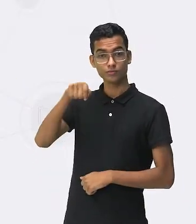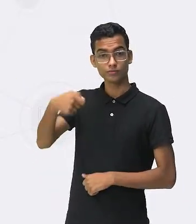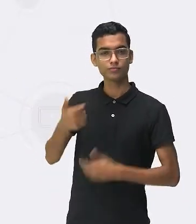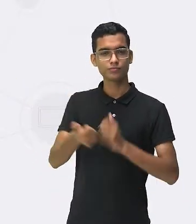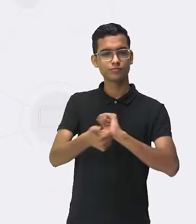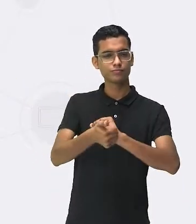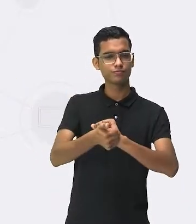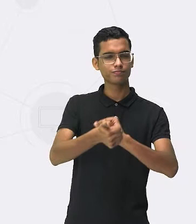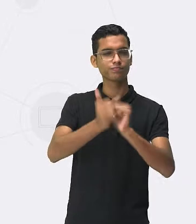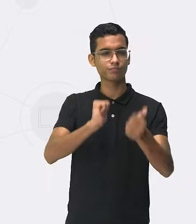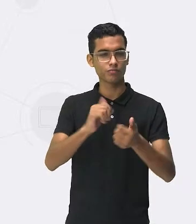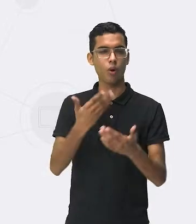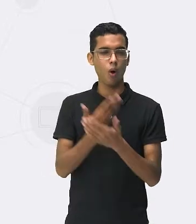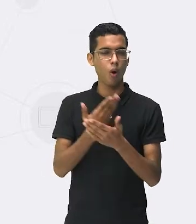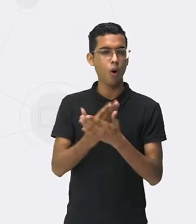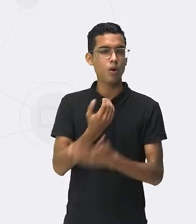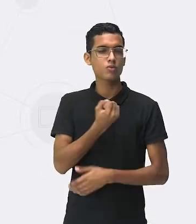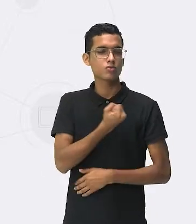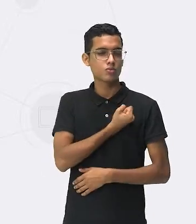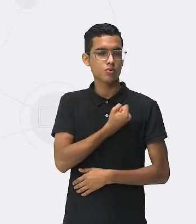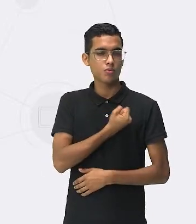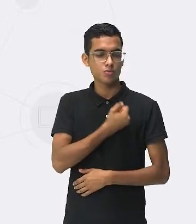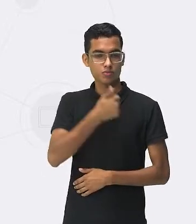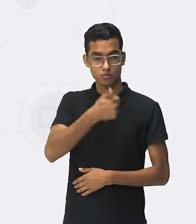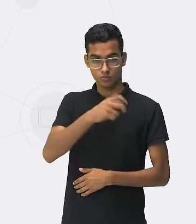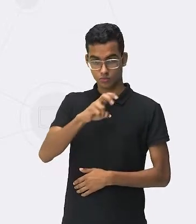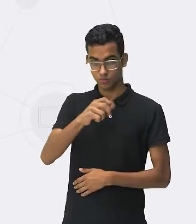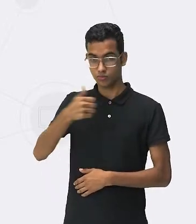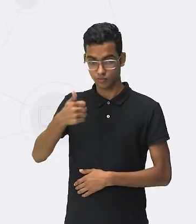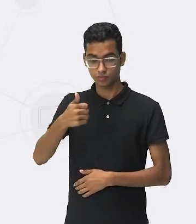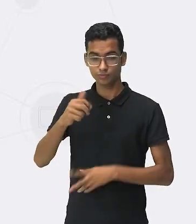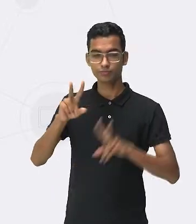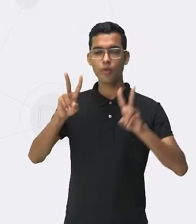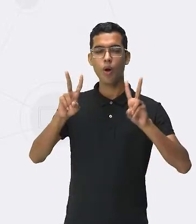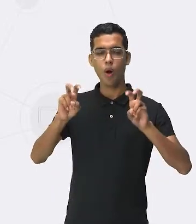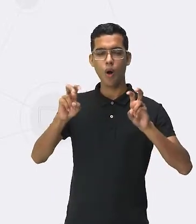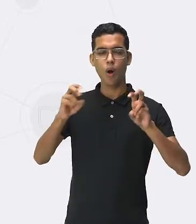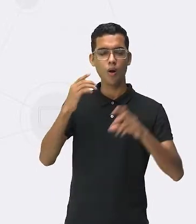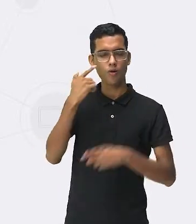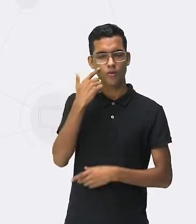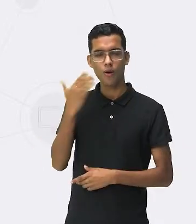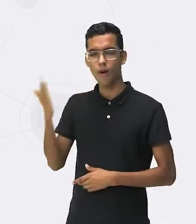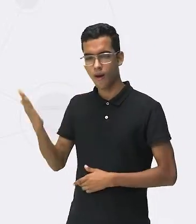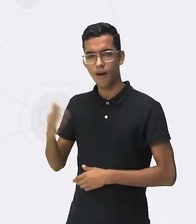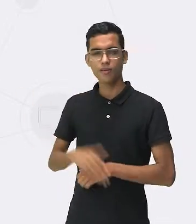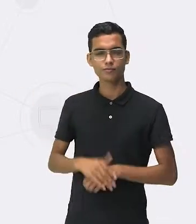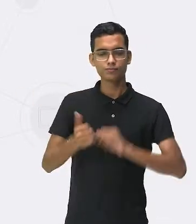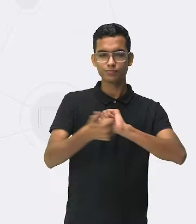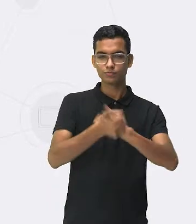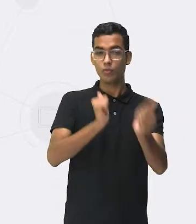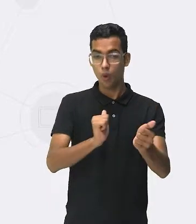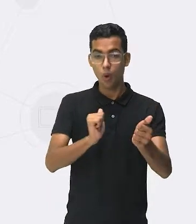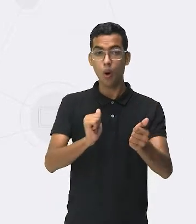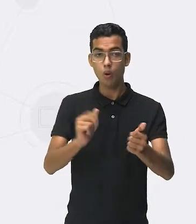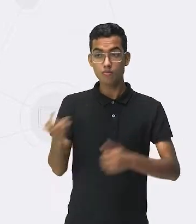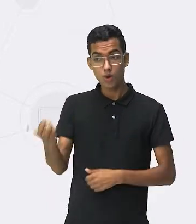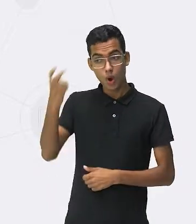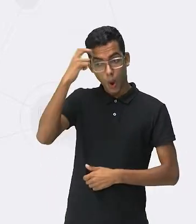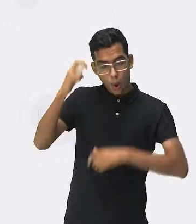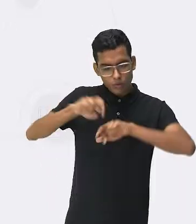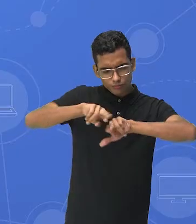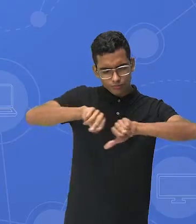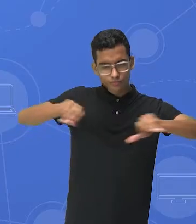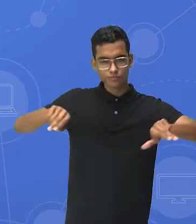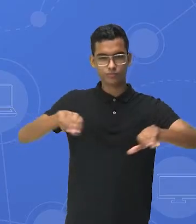nossa aula 151 de Educação Física e o conteúdo é sobre esportes e diferenças